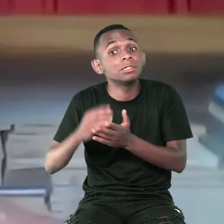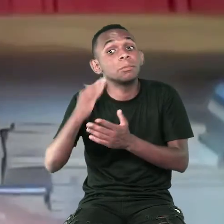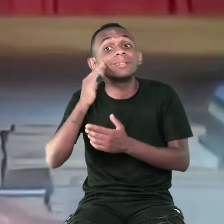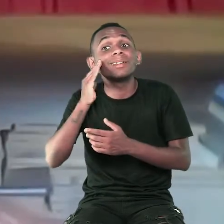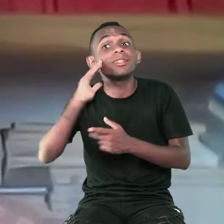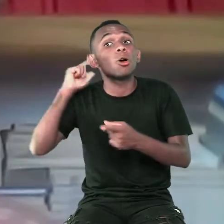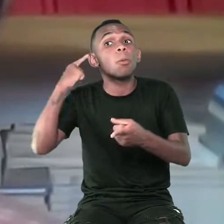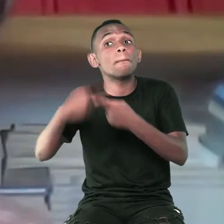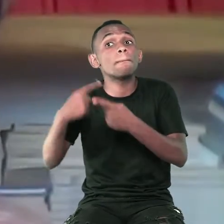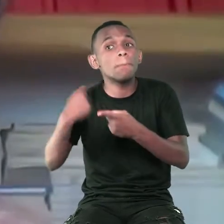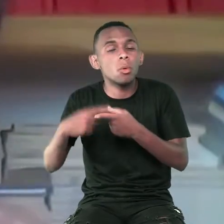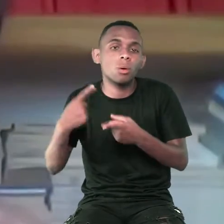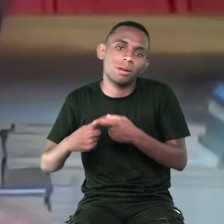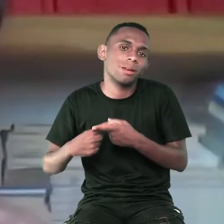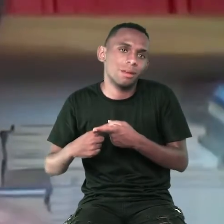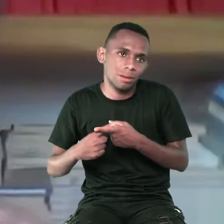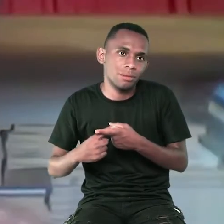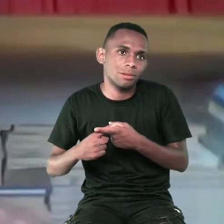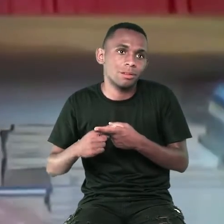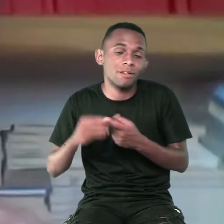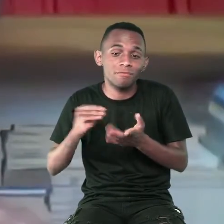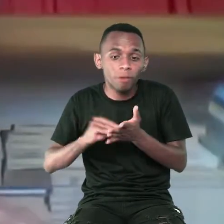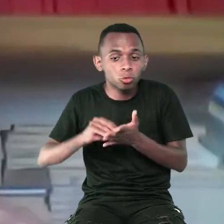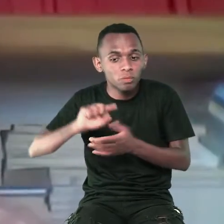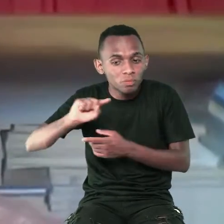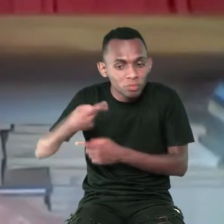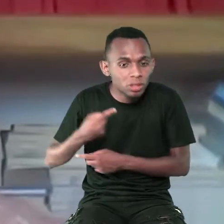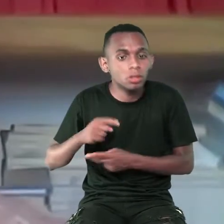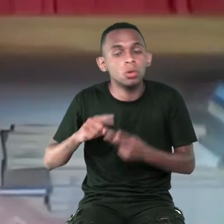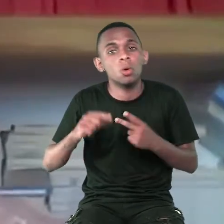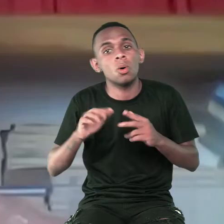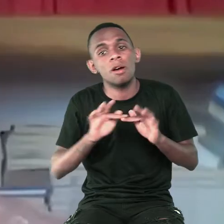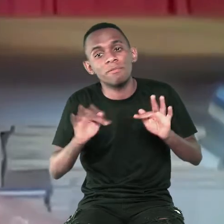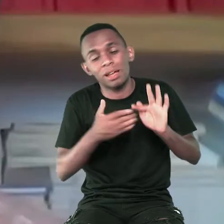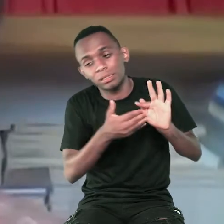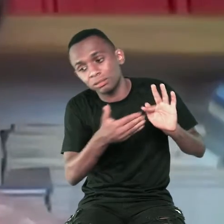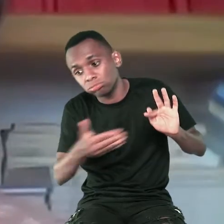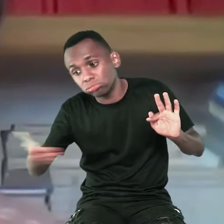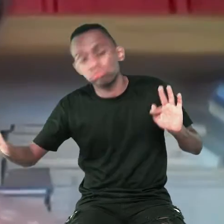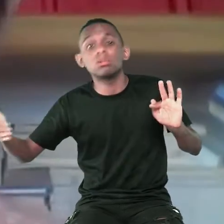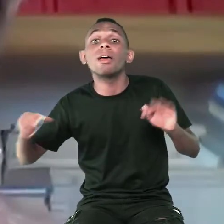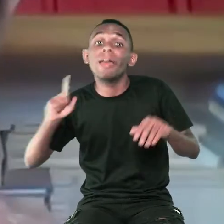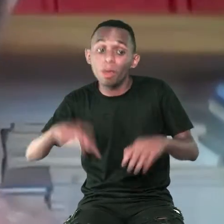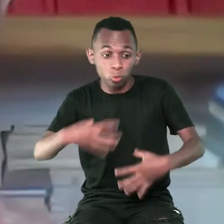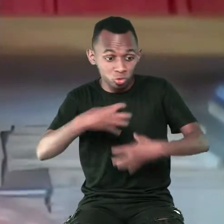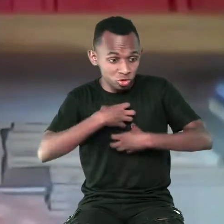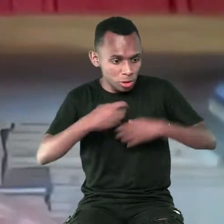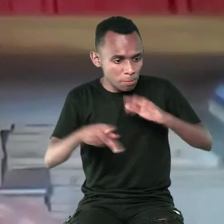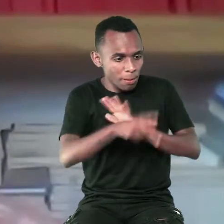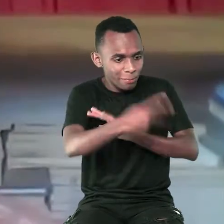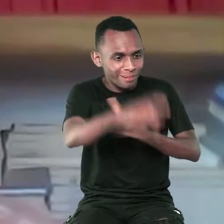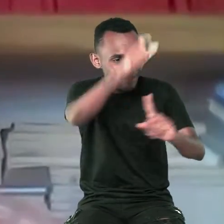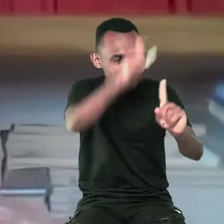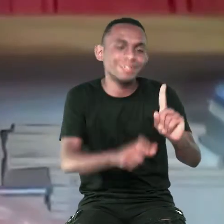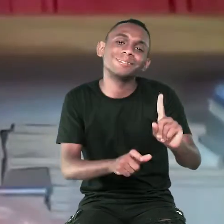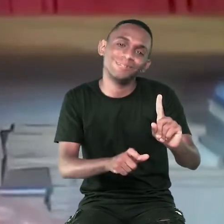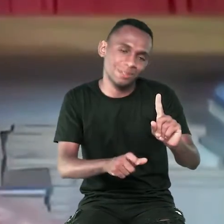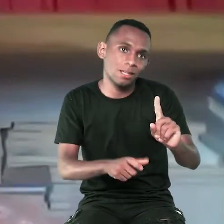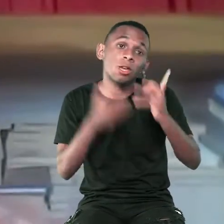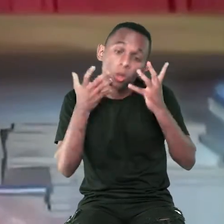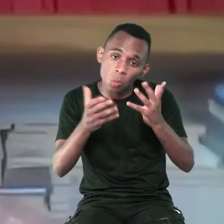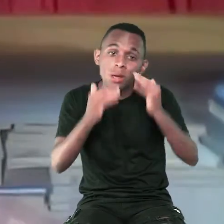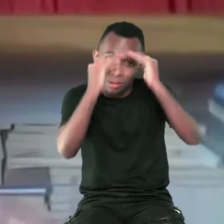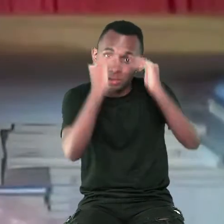entender por que que às vezes ela deixa de colocar uma vírgula, por que que às vezes uma frase fica muito longa, é porque é o jeito dela mesmo. Então eu quero que